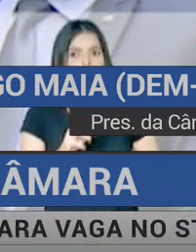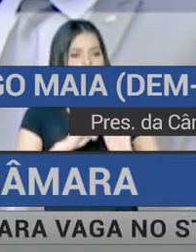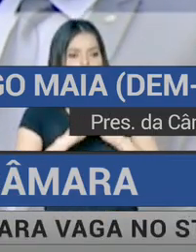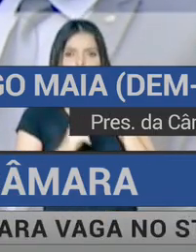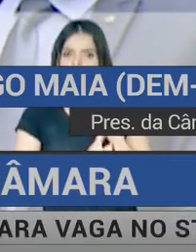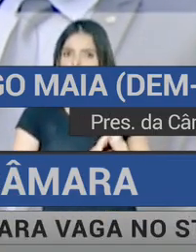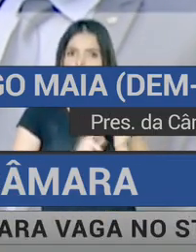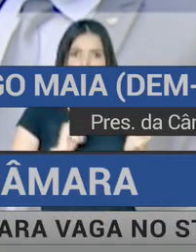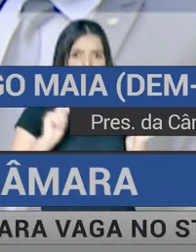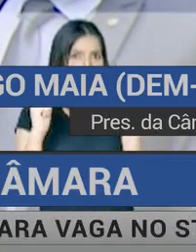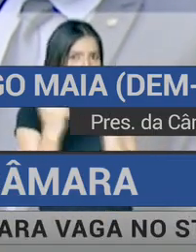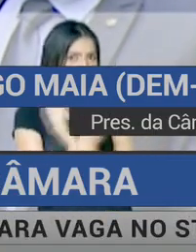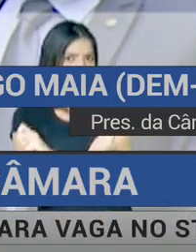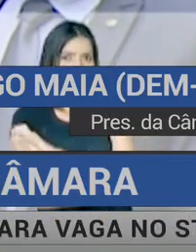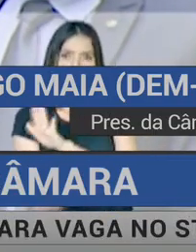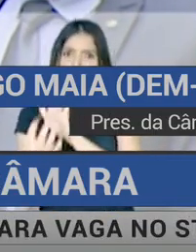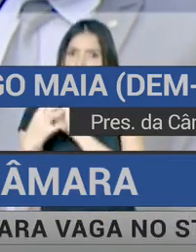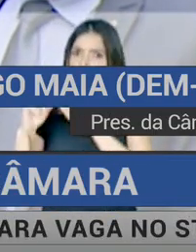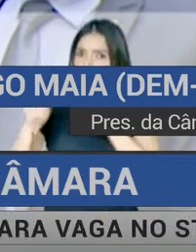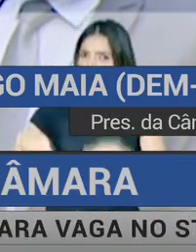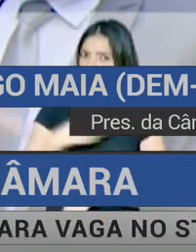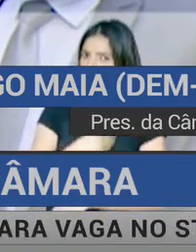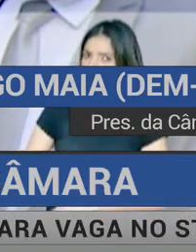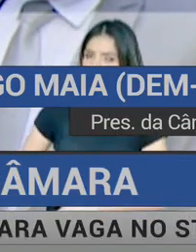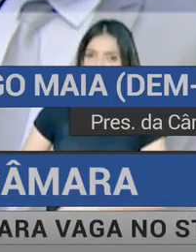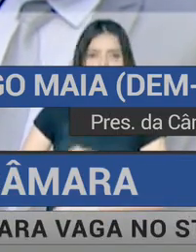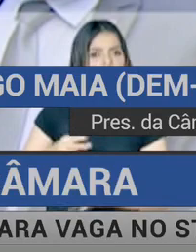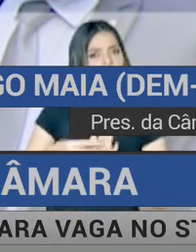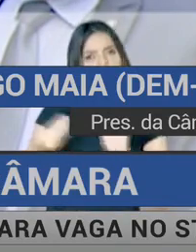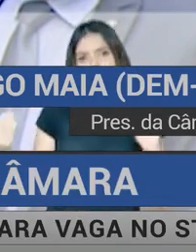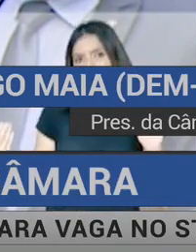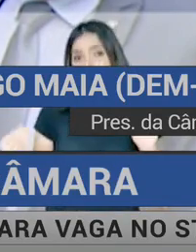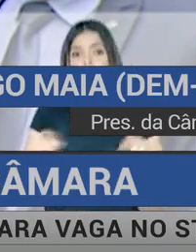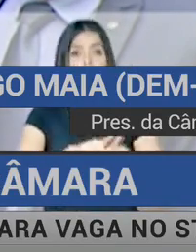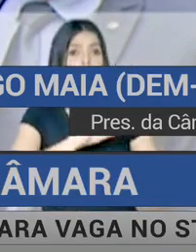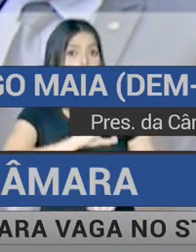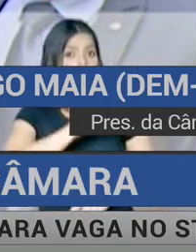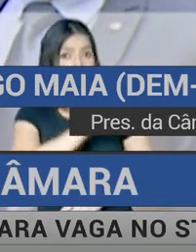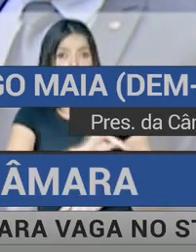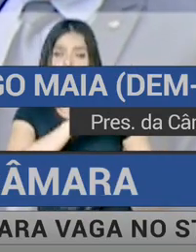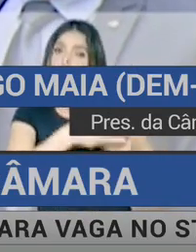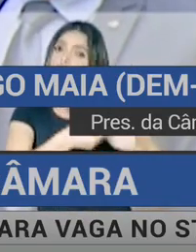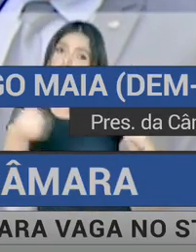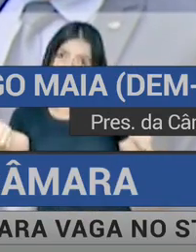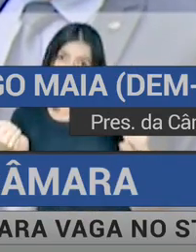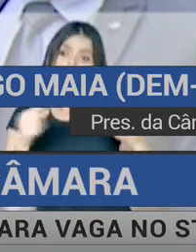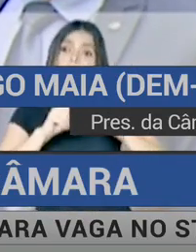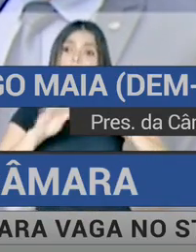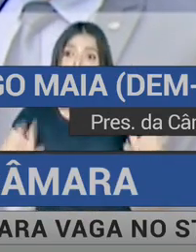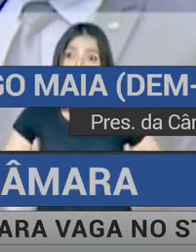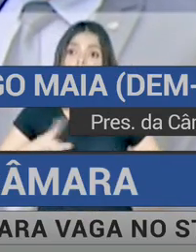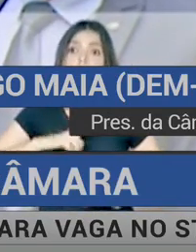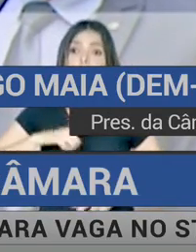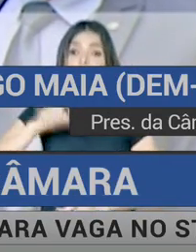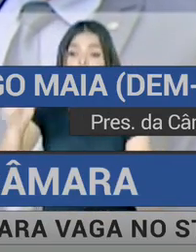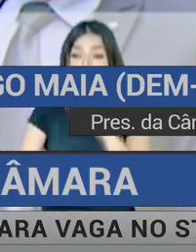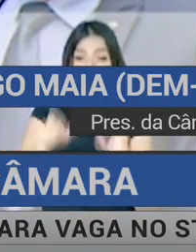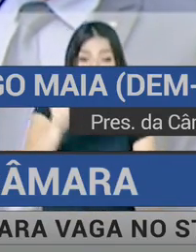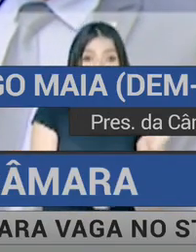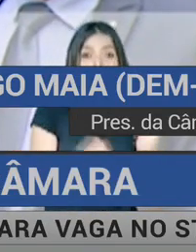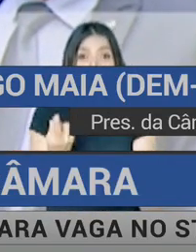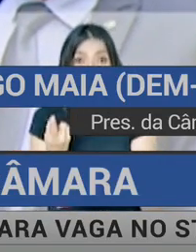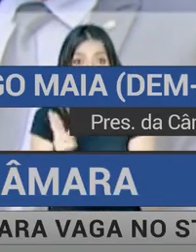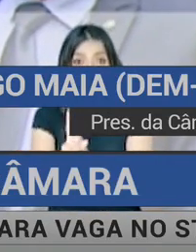transição nem para os servidores públicos, nem para a Polícia Federal. Mas existem muitos representantes